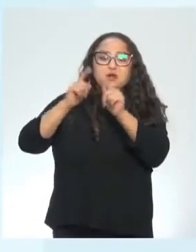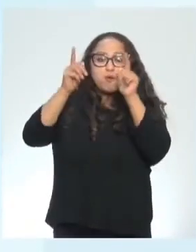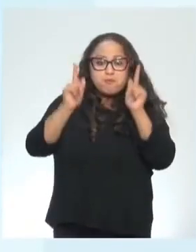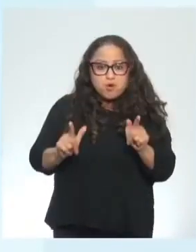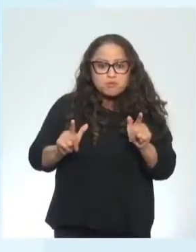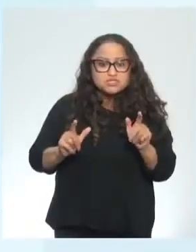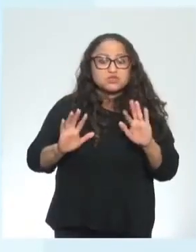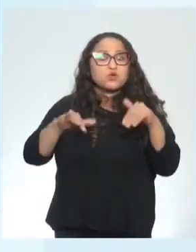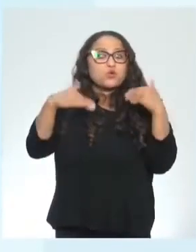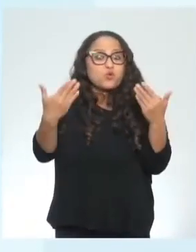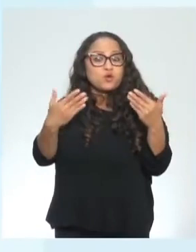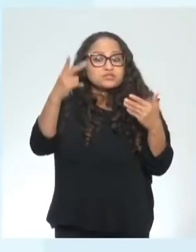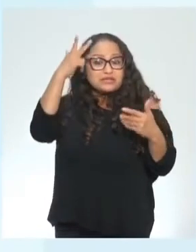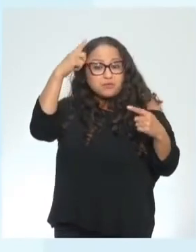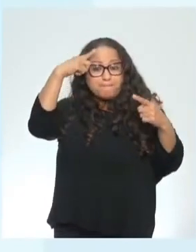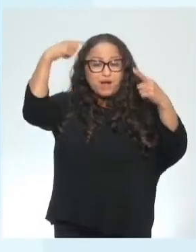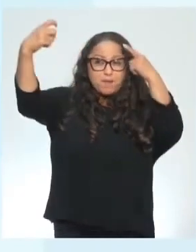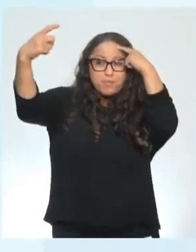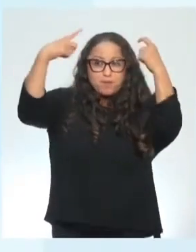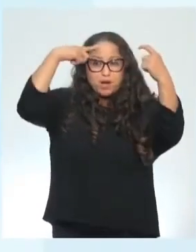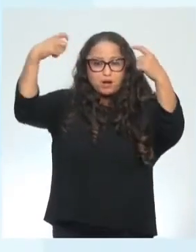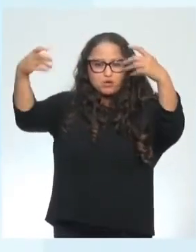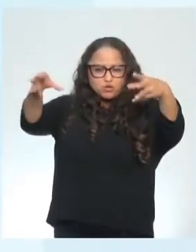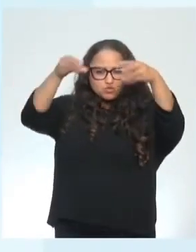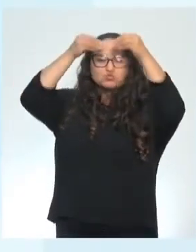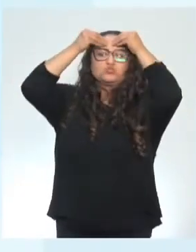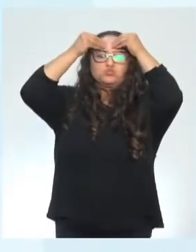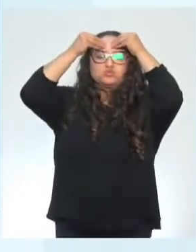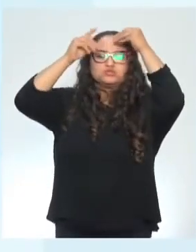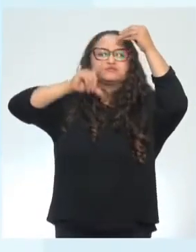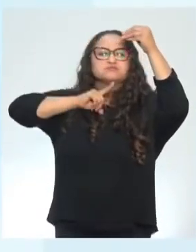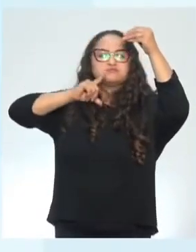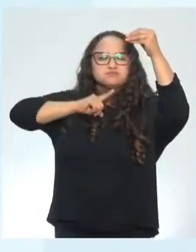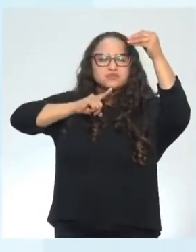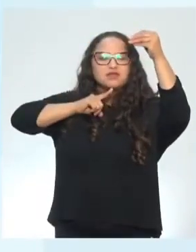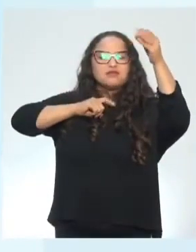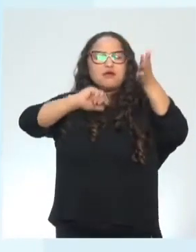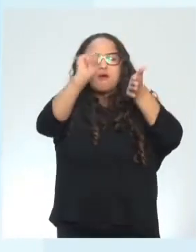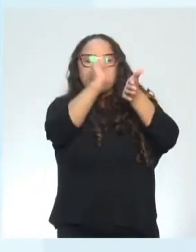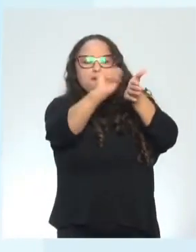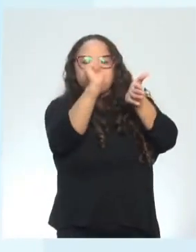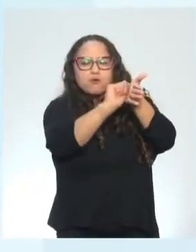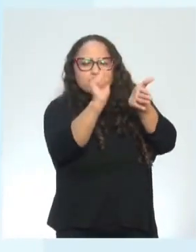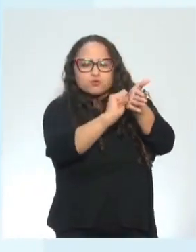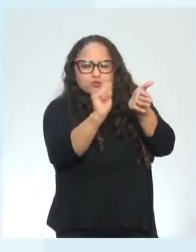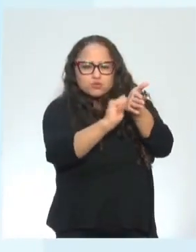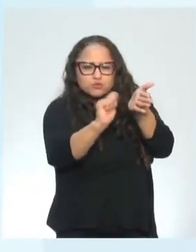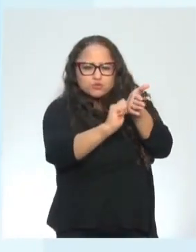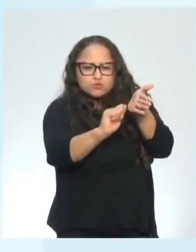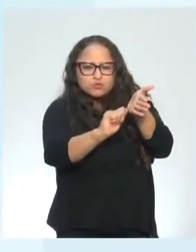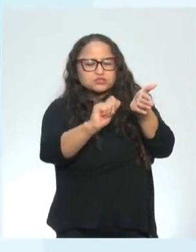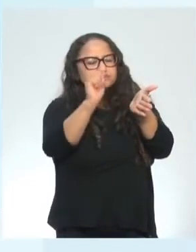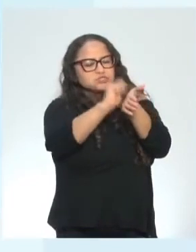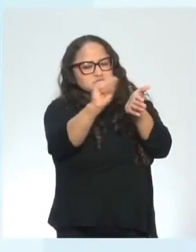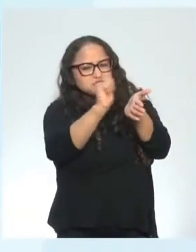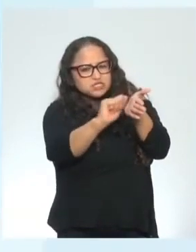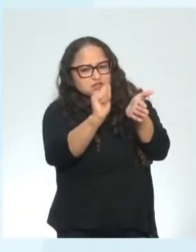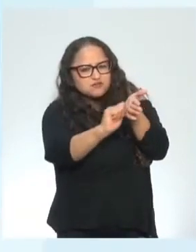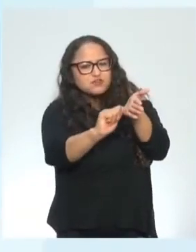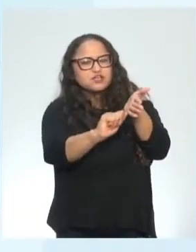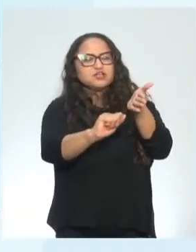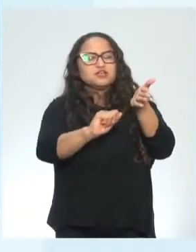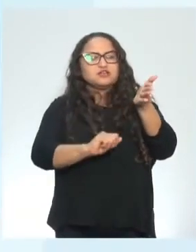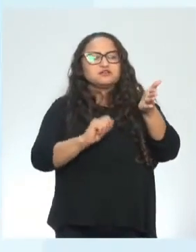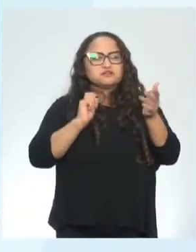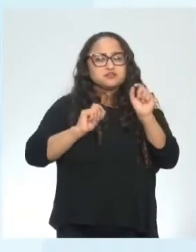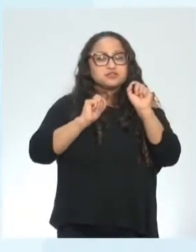íris de momentum and ideas cante Life é um momento em que as ideias vêm para vida né se tornam vivas o endereço pra